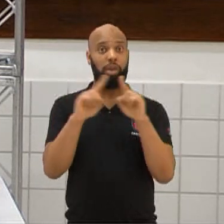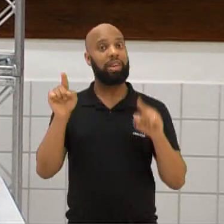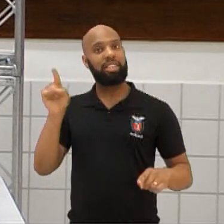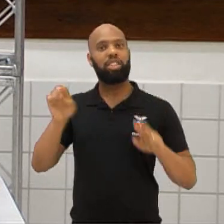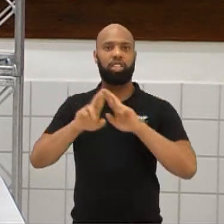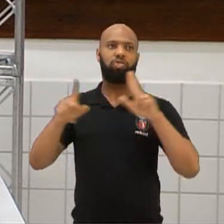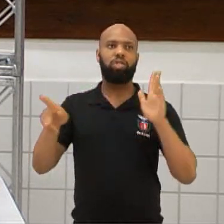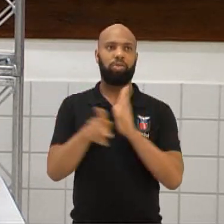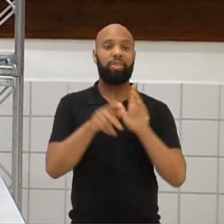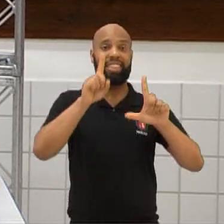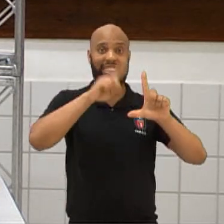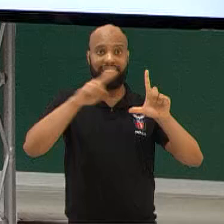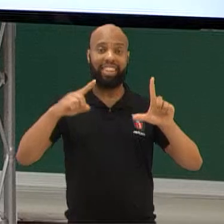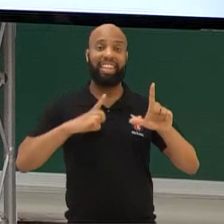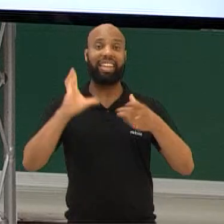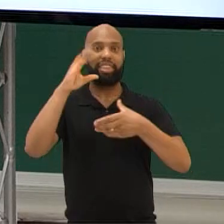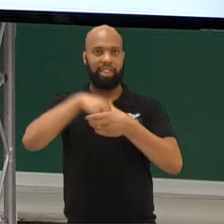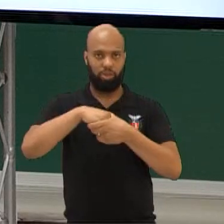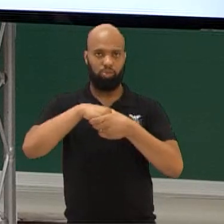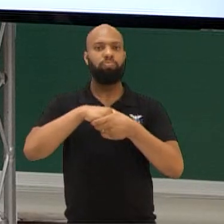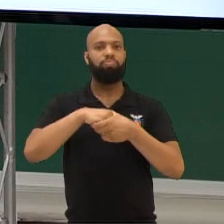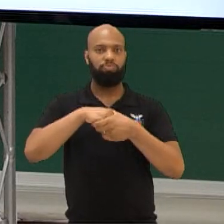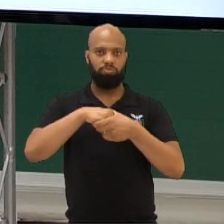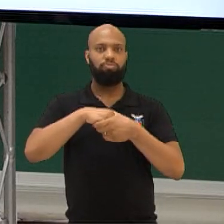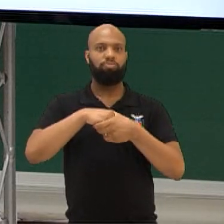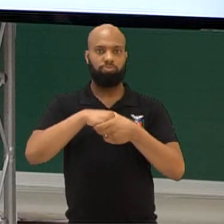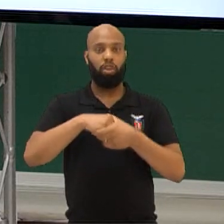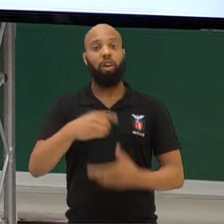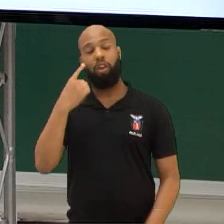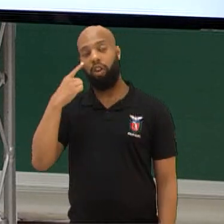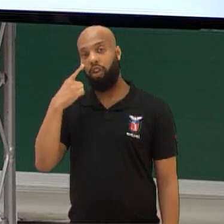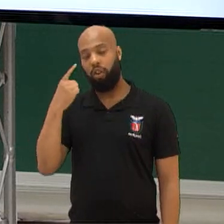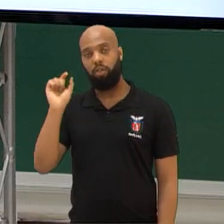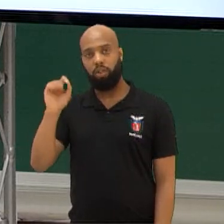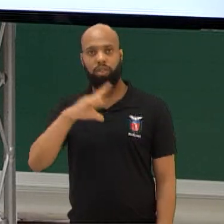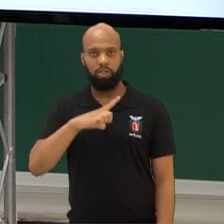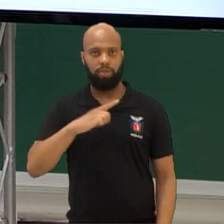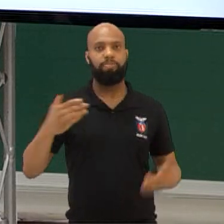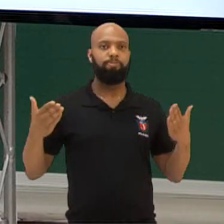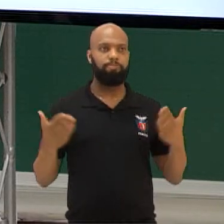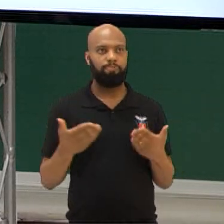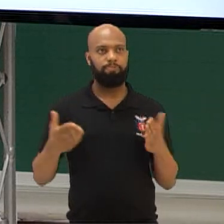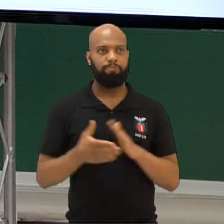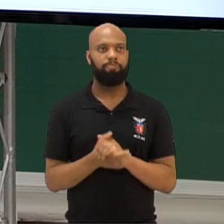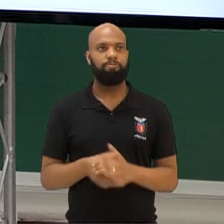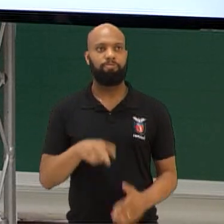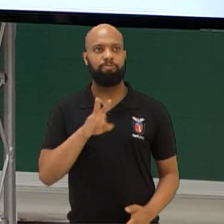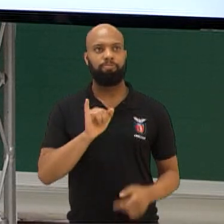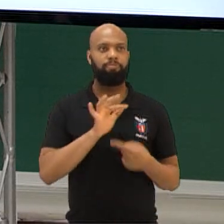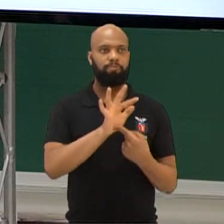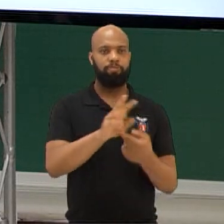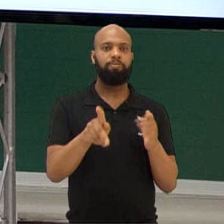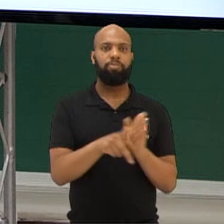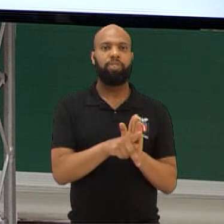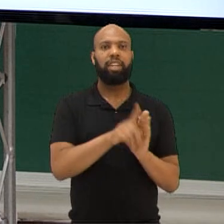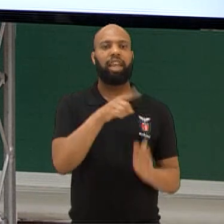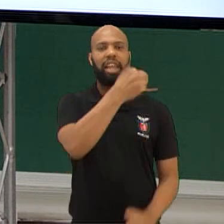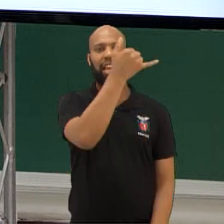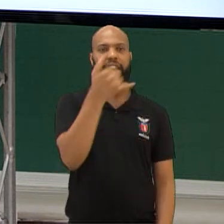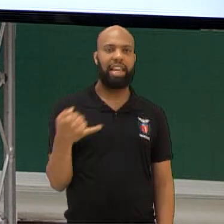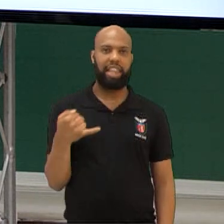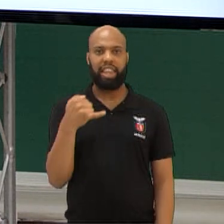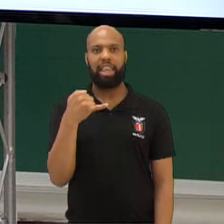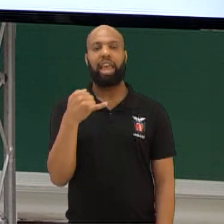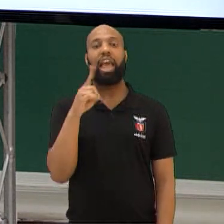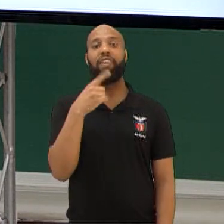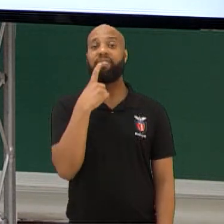gente vai analisar agora. Tá? Então, aqui eu vou mostrar para vocês, na linha vermelha, eu vou